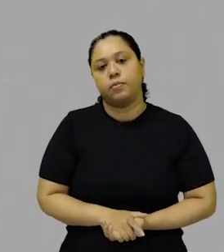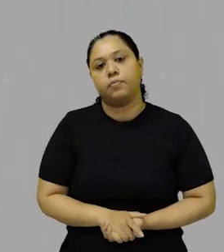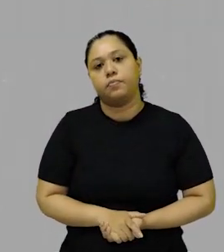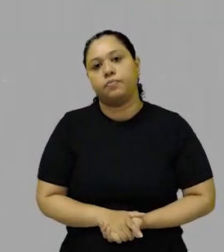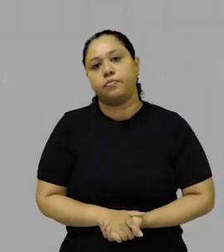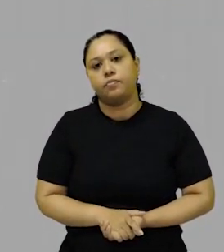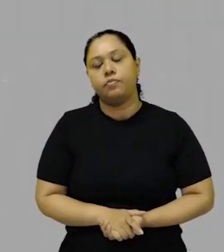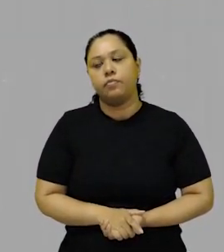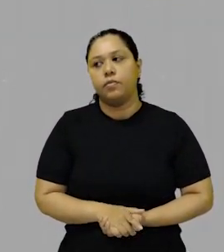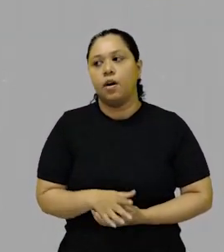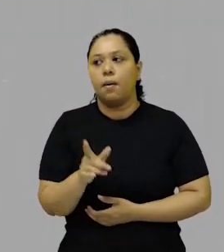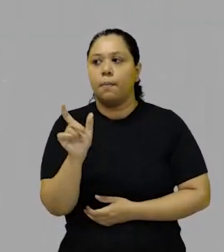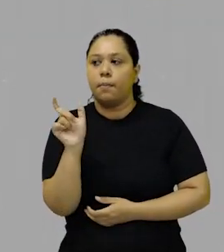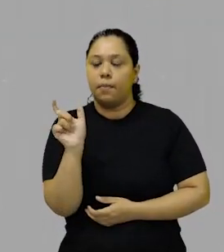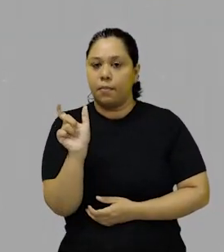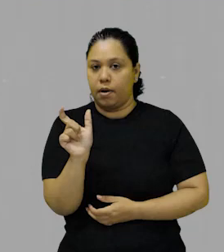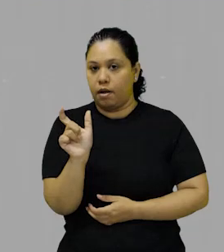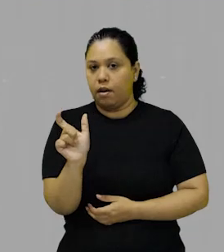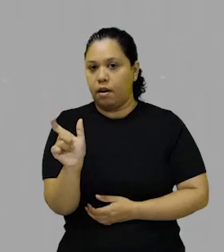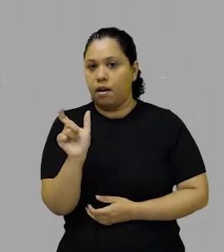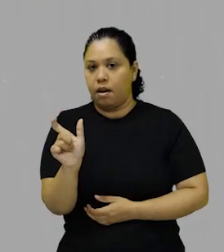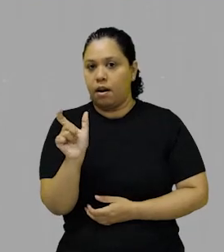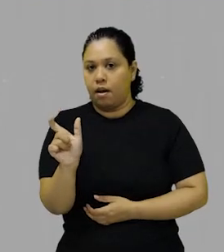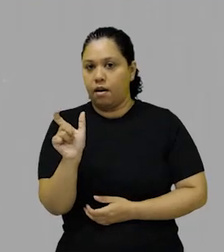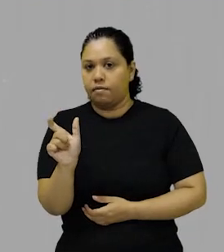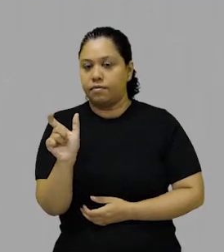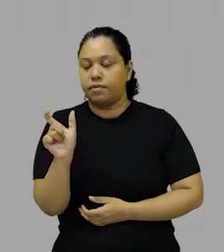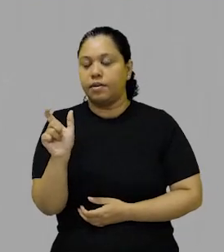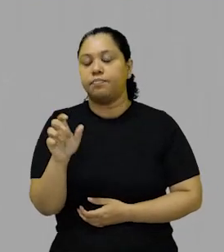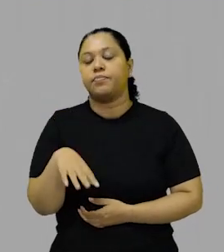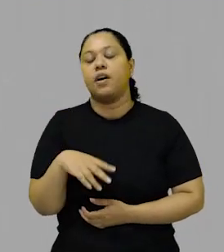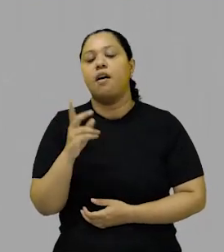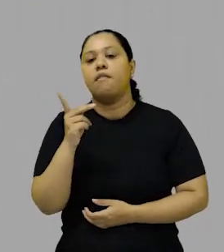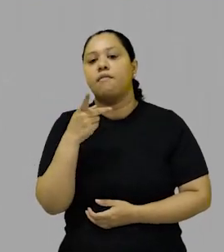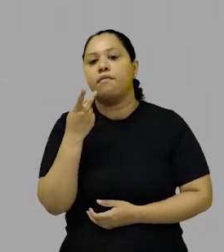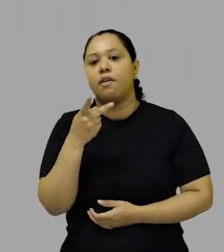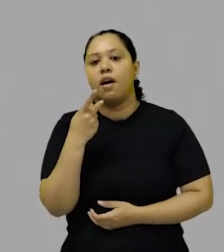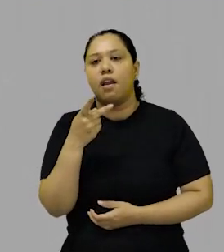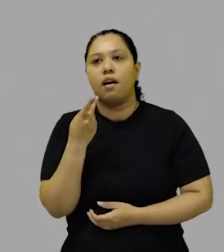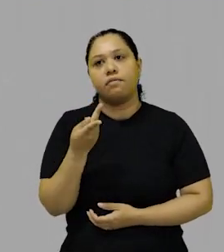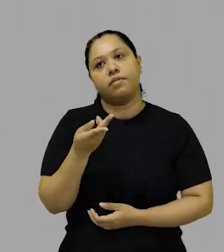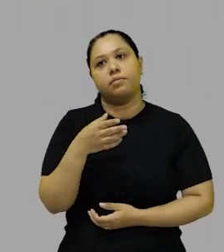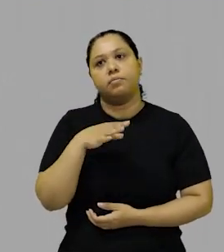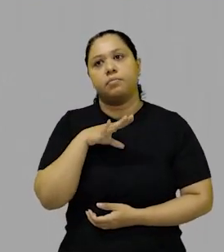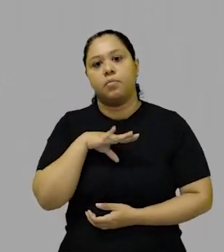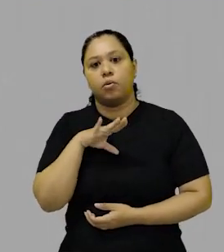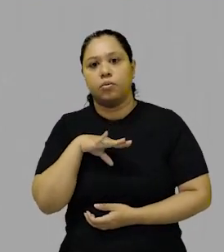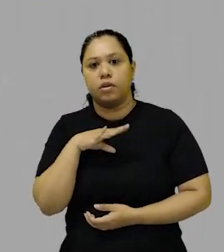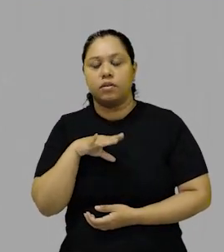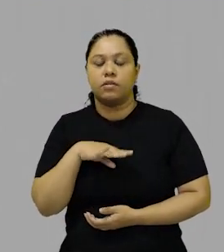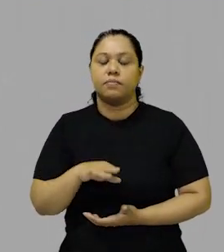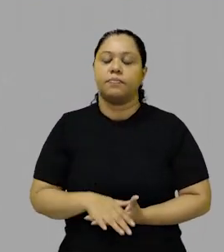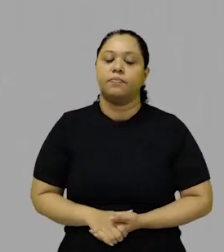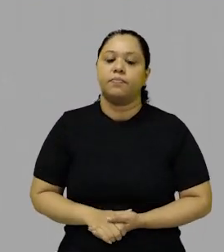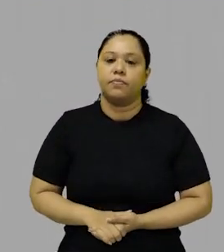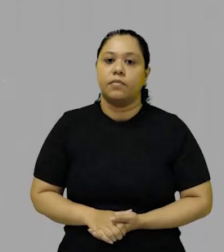do português, o nosso sotaque brasileiro, na própria pronúncia. Ao invés de falar pendrive, você fala pendrive, ou você faz